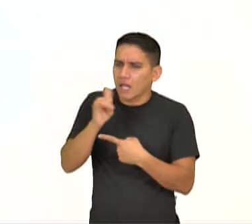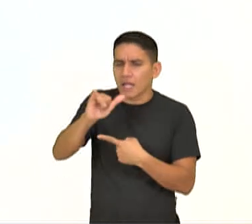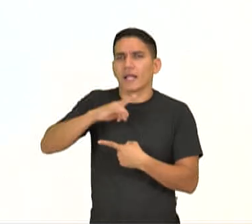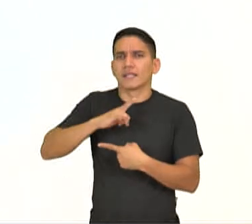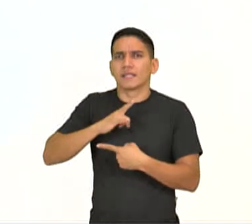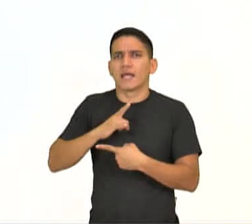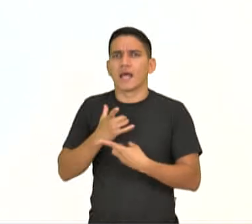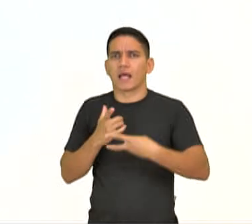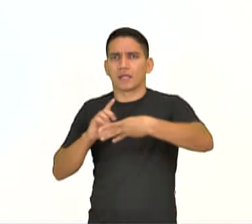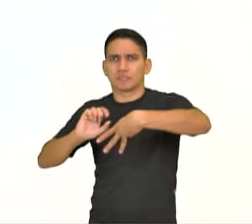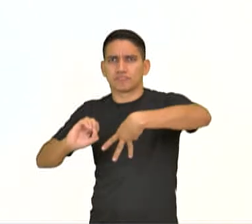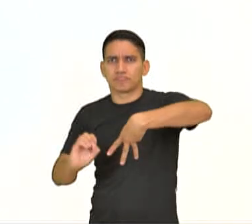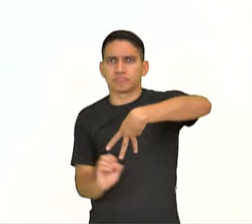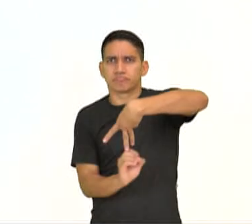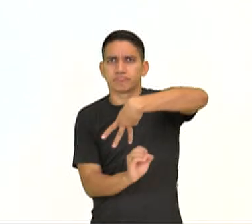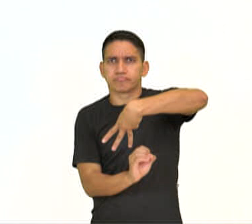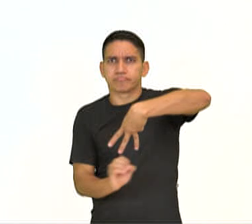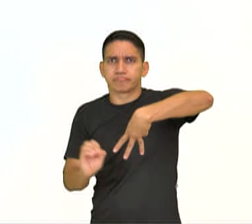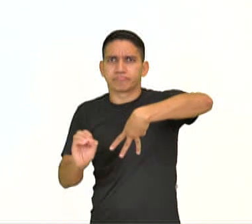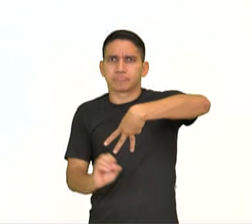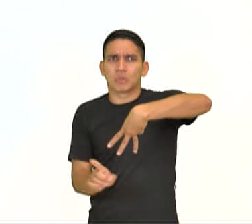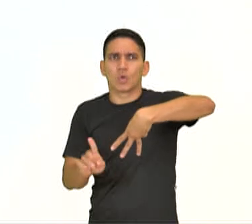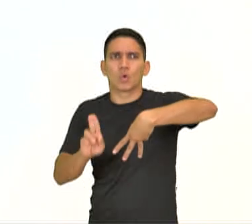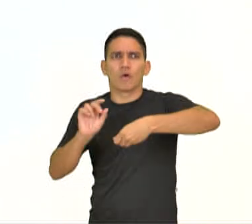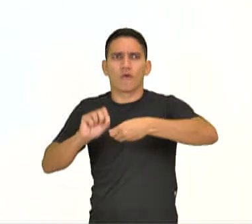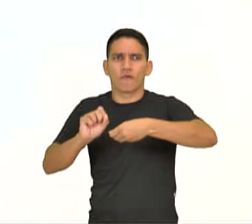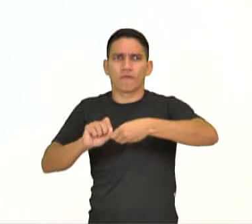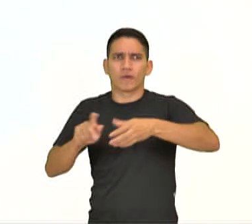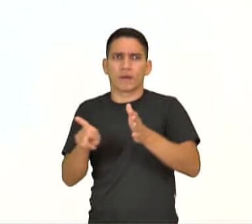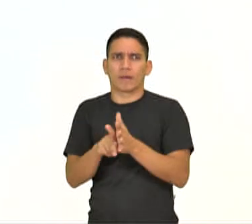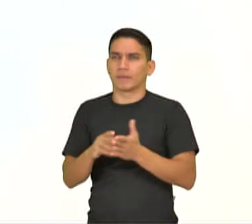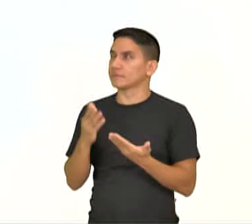essas esferinhas que estavam aqui